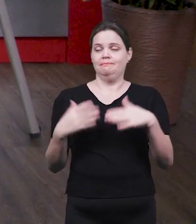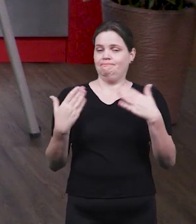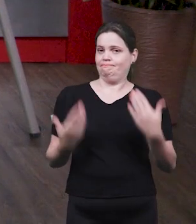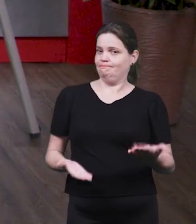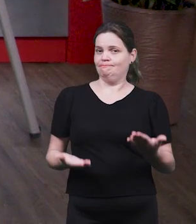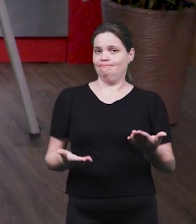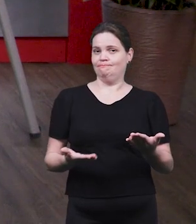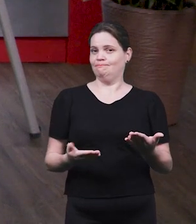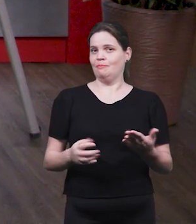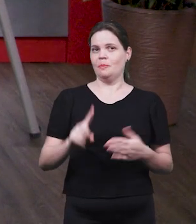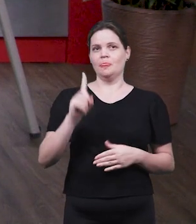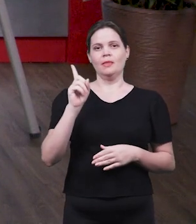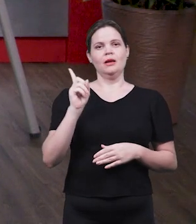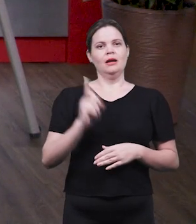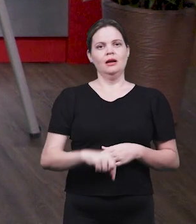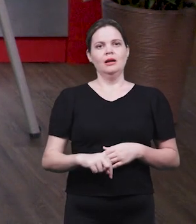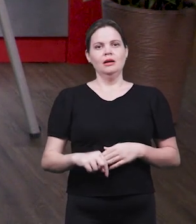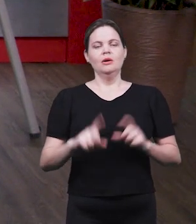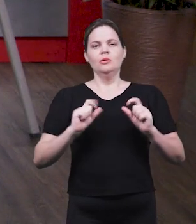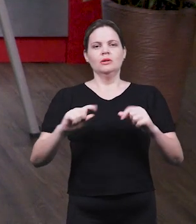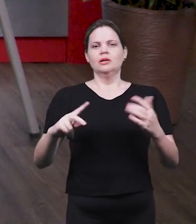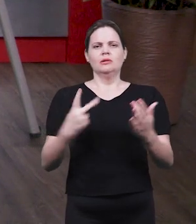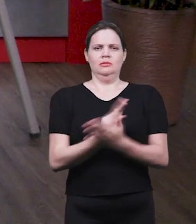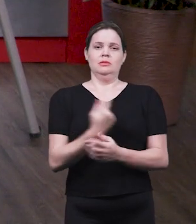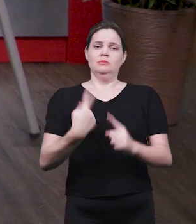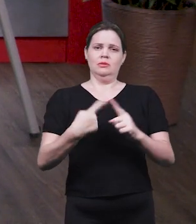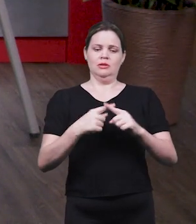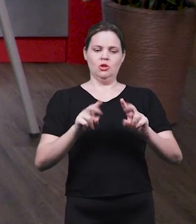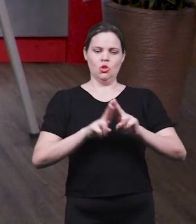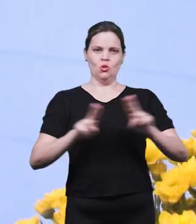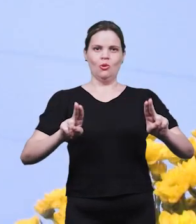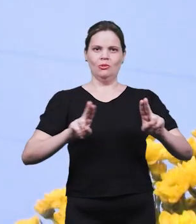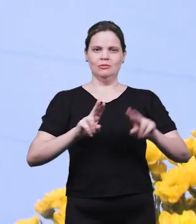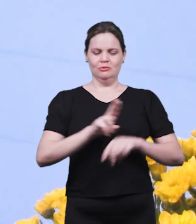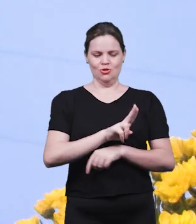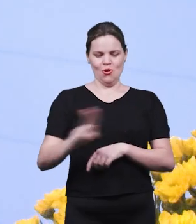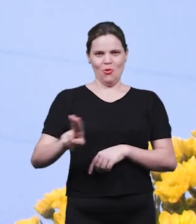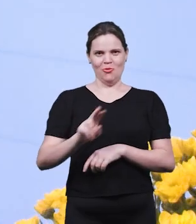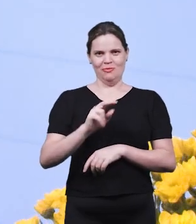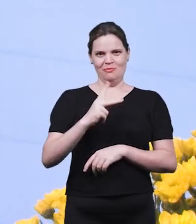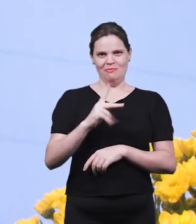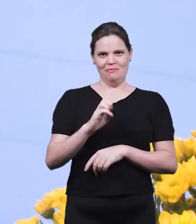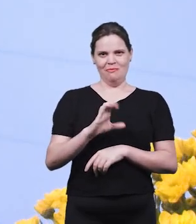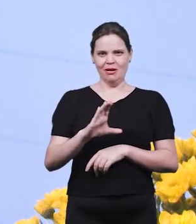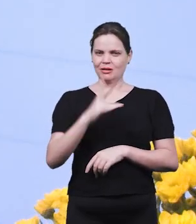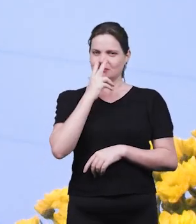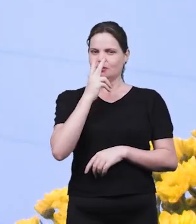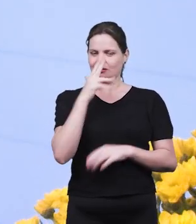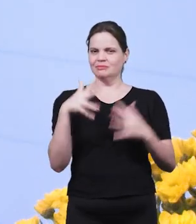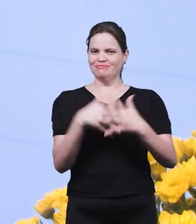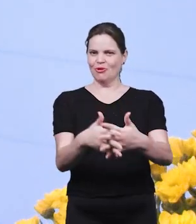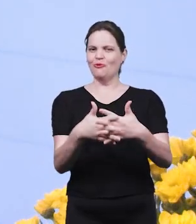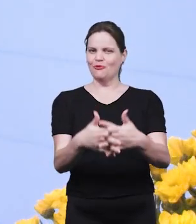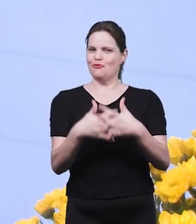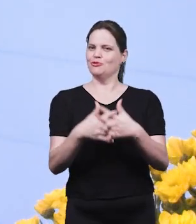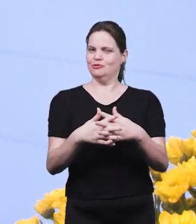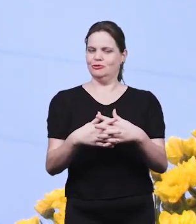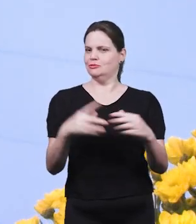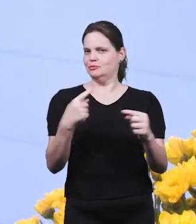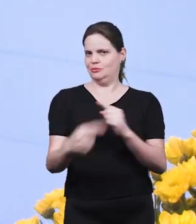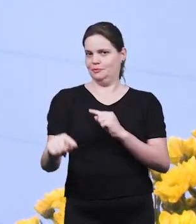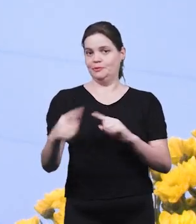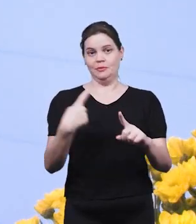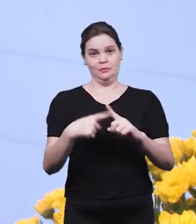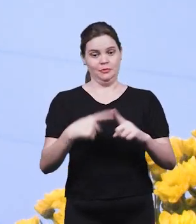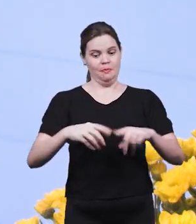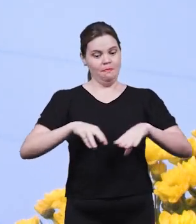é um tratamento muito equivocado da nomenclatura. Os terrenos de Marinha são